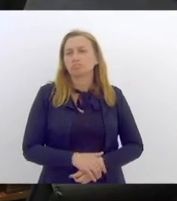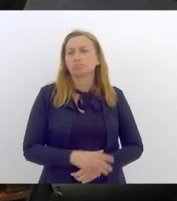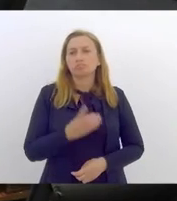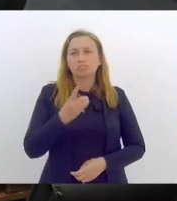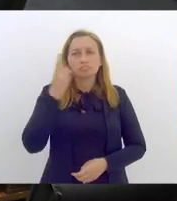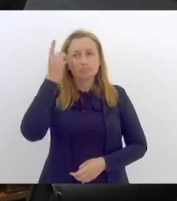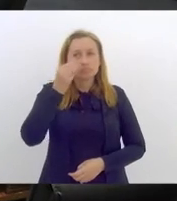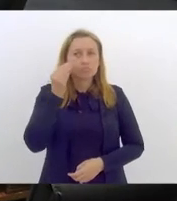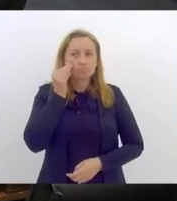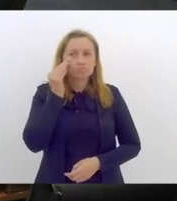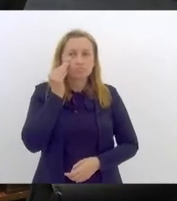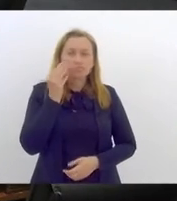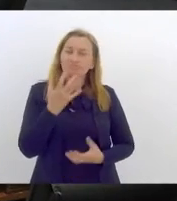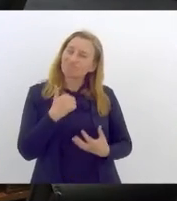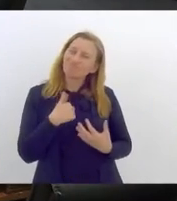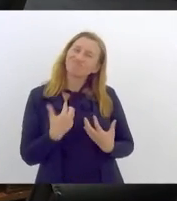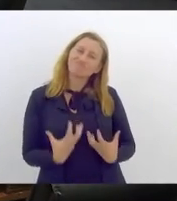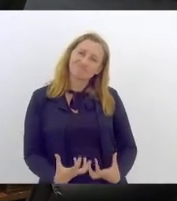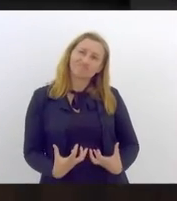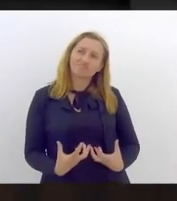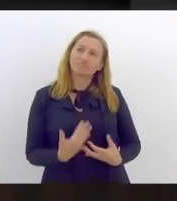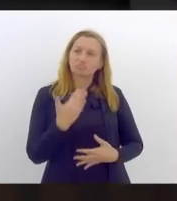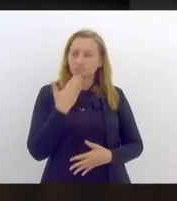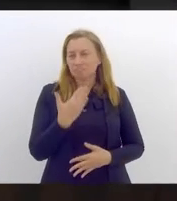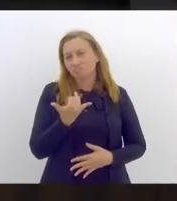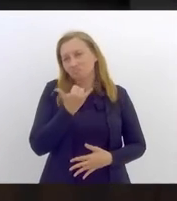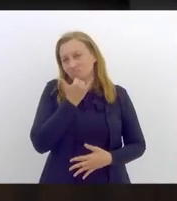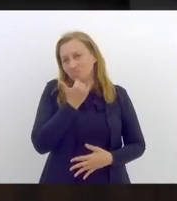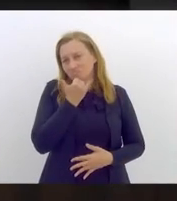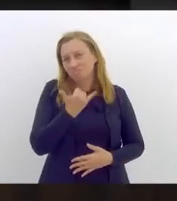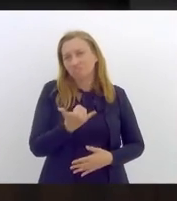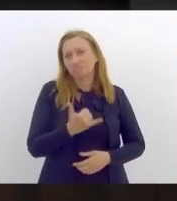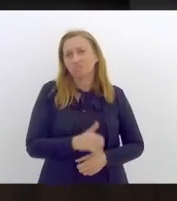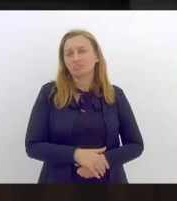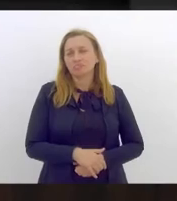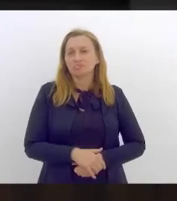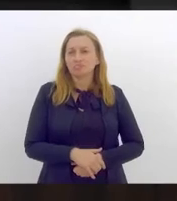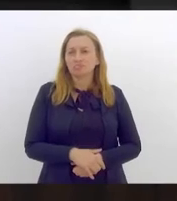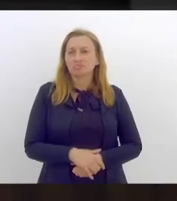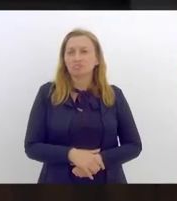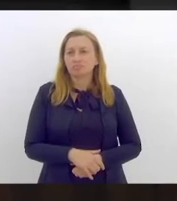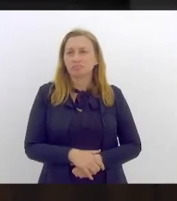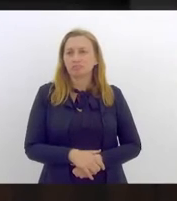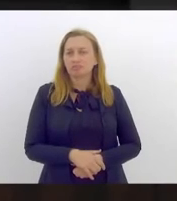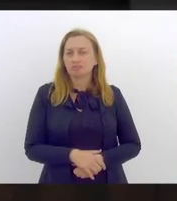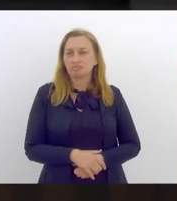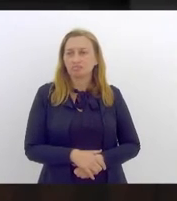Deputada Mônica, eu vou ser muito chata, tá? Pedindo desculpas à Vossa Excelência.